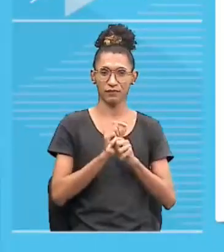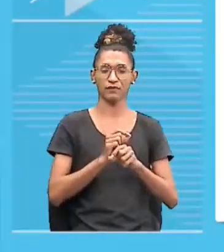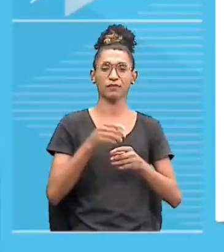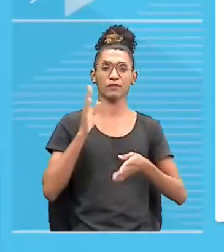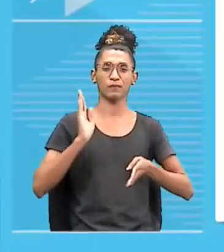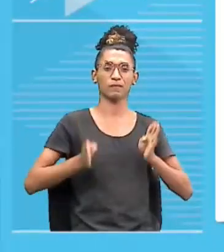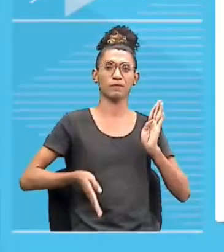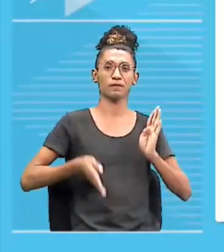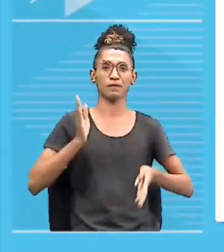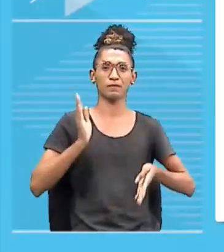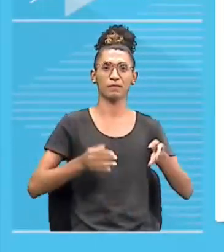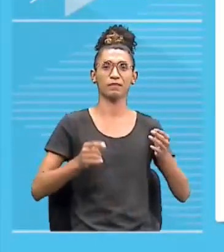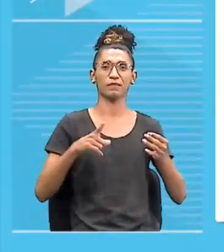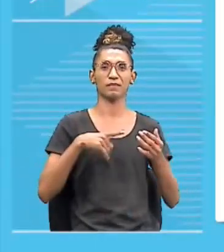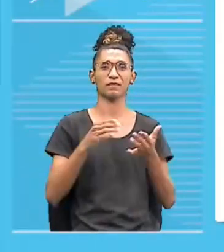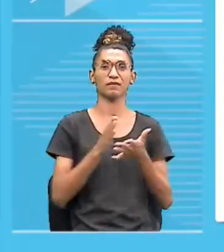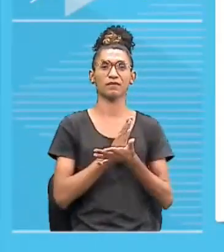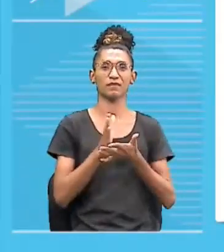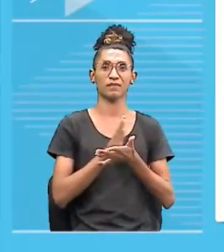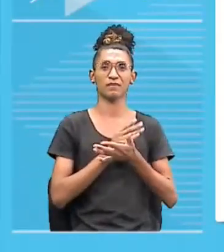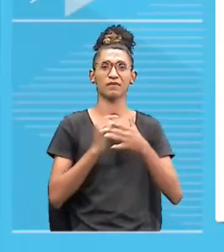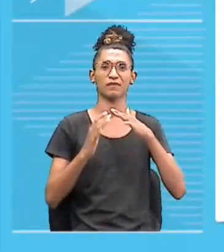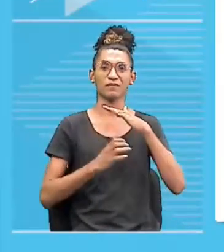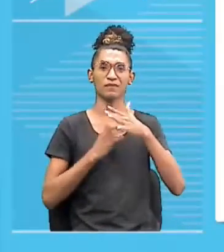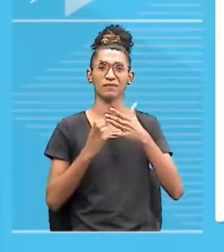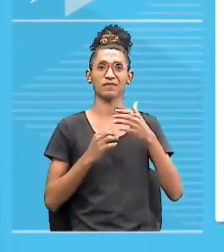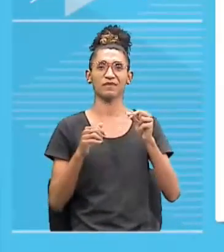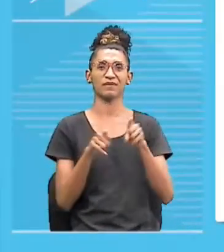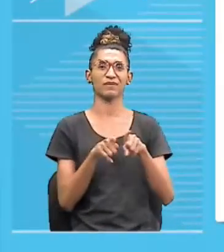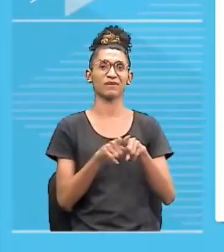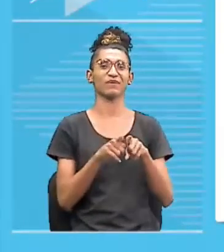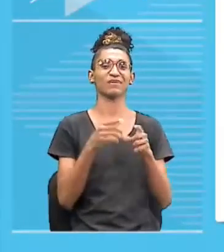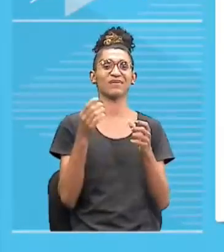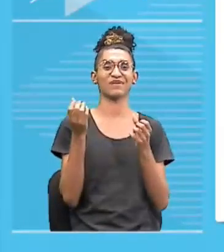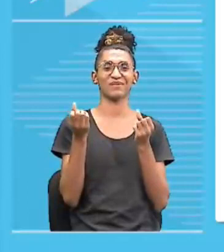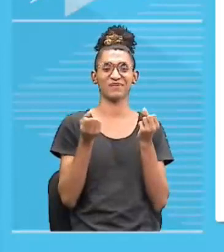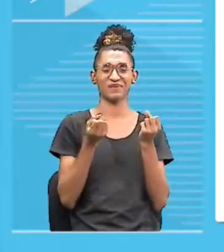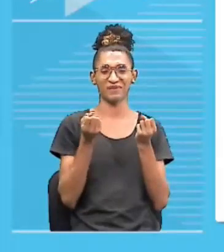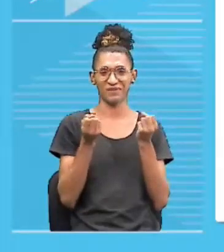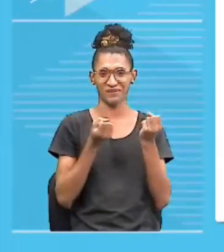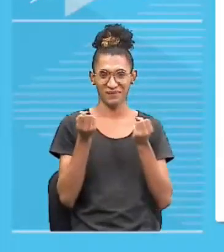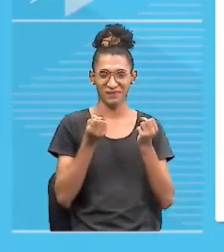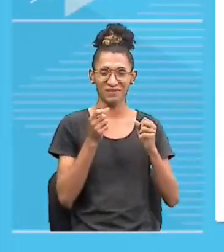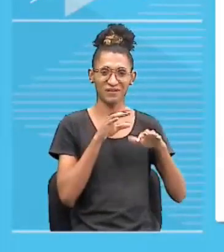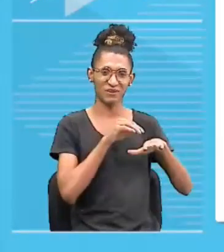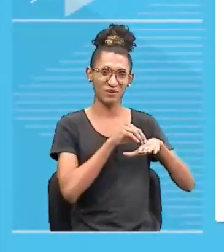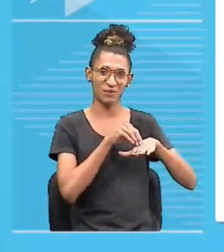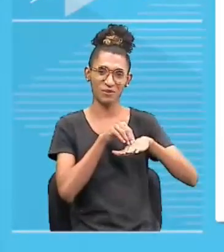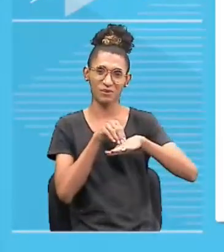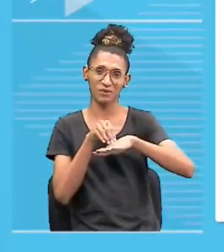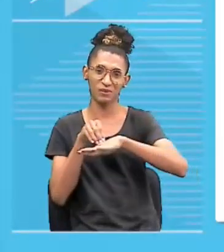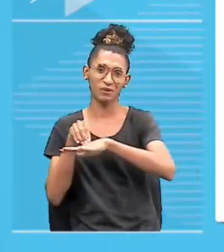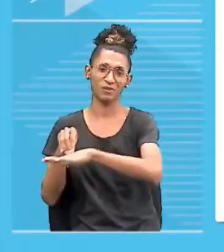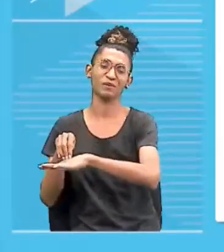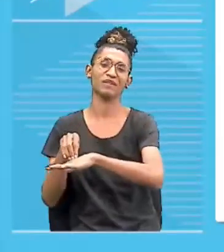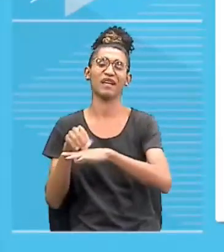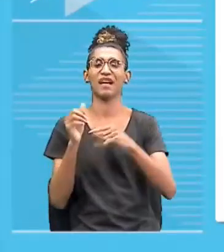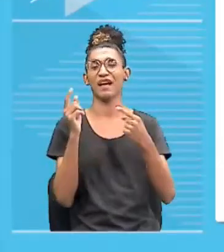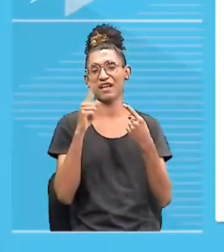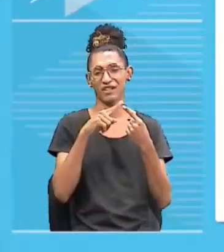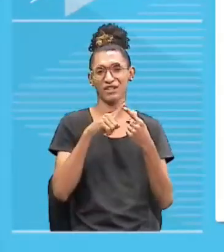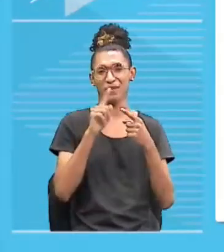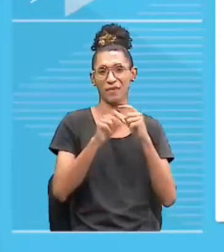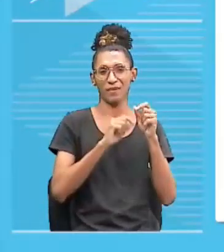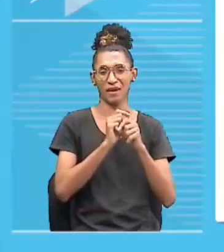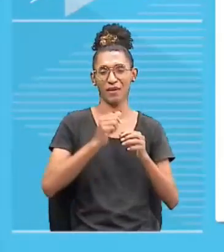grandes empresas que trabalham agora, por exemplo, com transporte. Que esses robôs, eles são tipo como se fossem